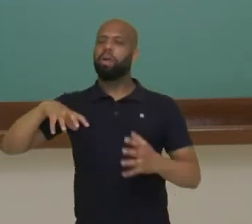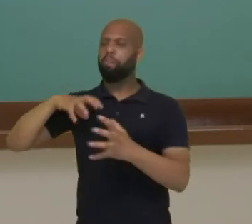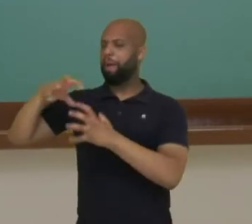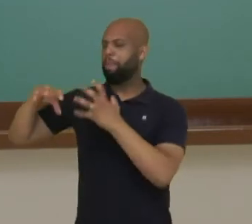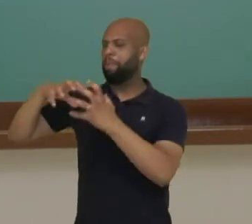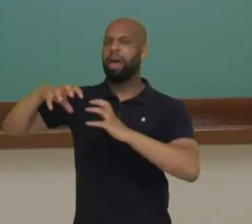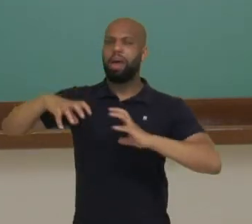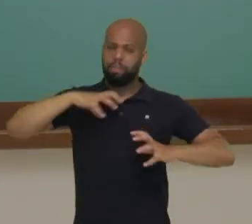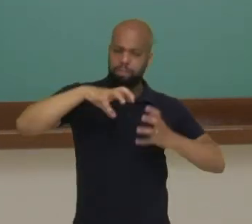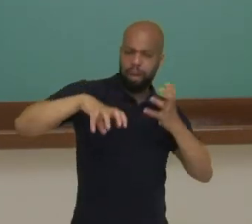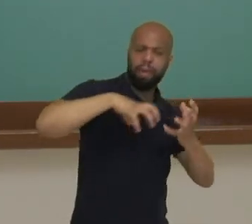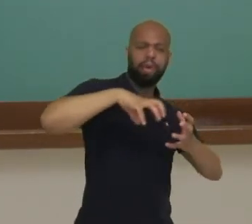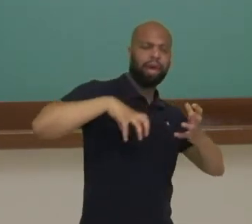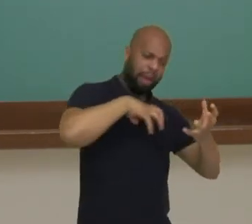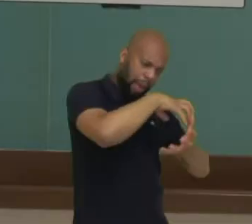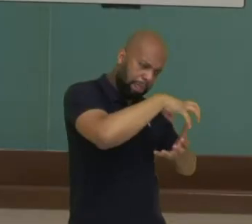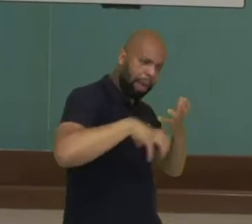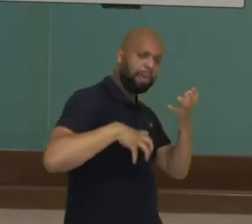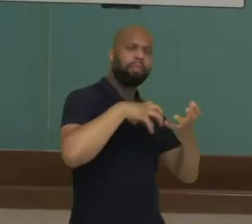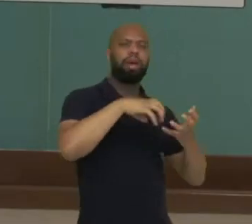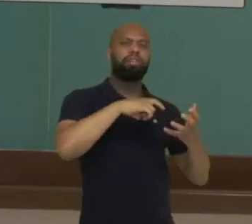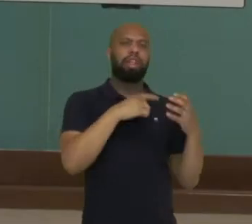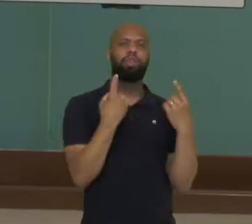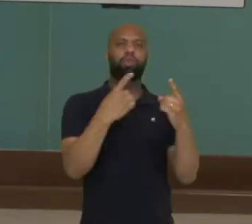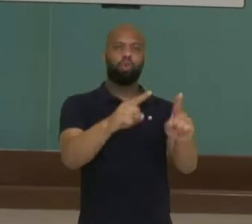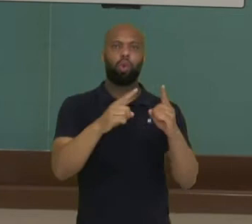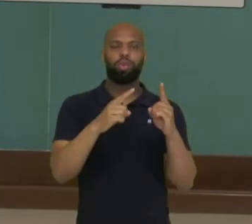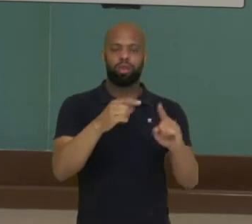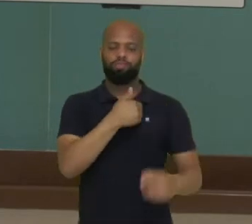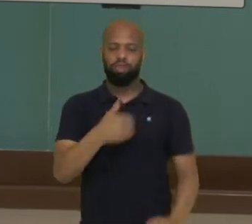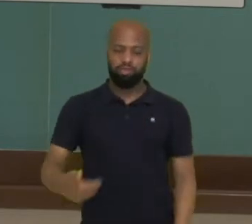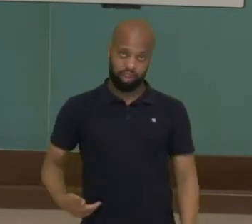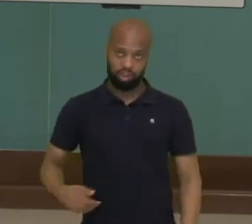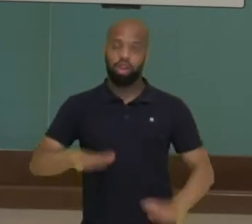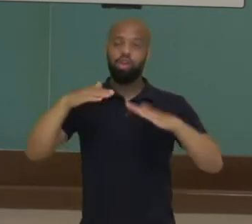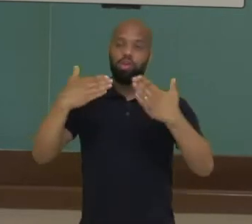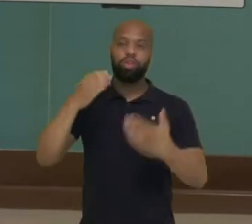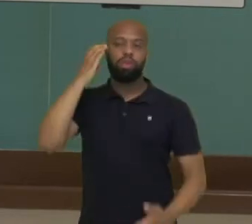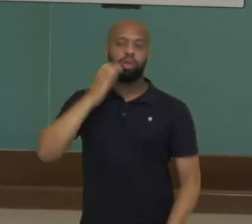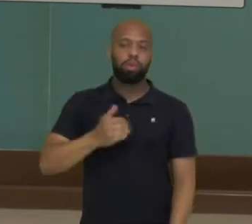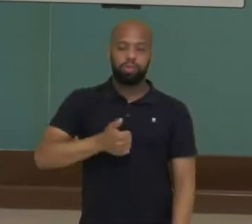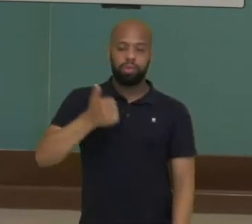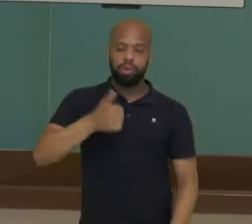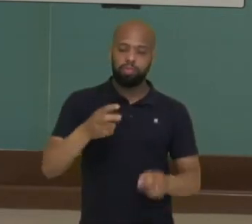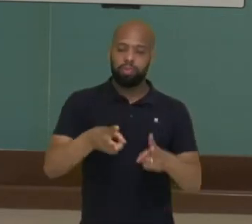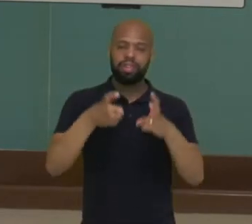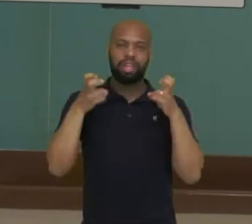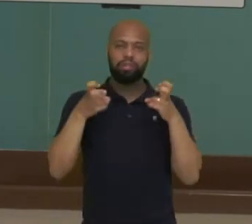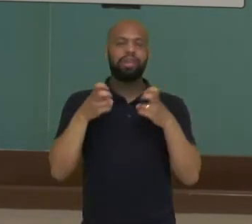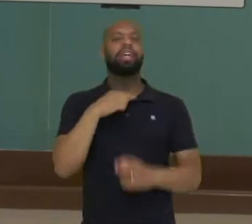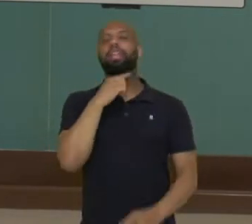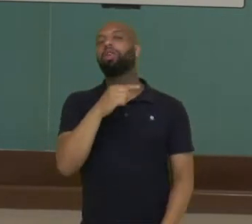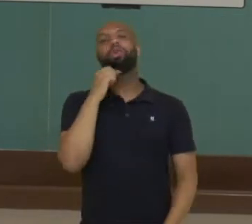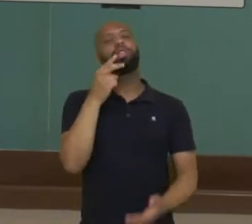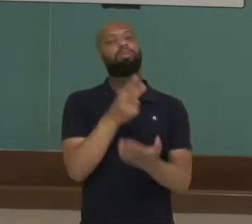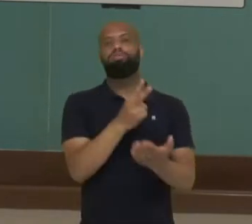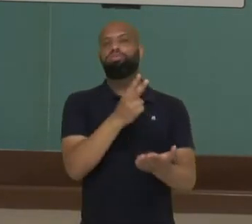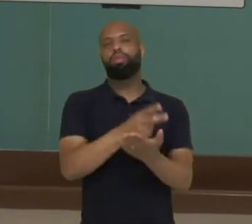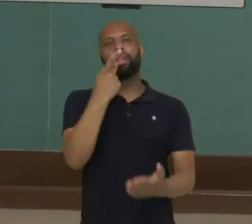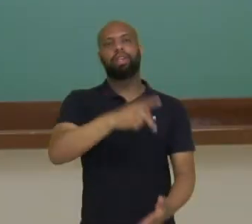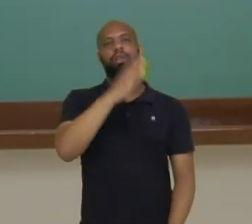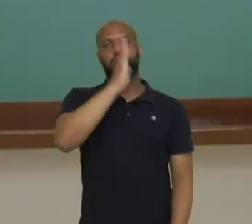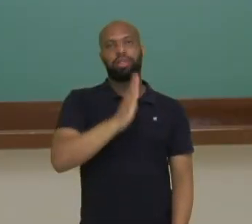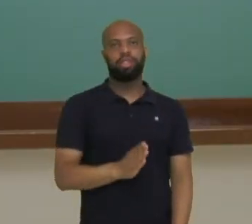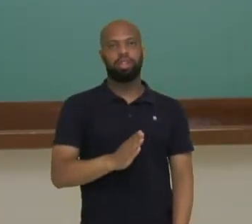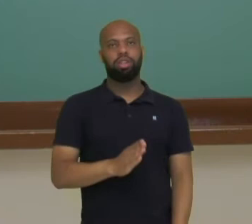revoltas aqui no Brasil, vão acontecer muitas, até que ele vê que não há possibilidade de se manter aqui no Brasil. E ele